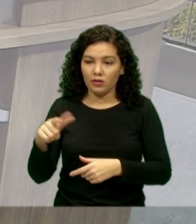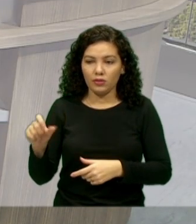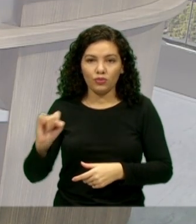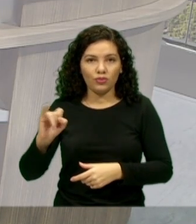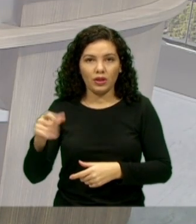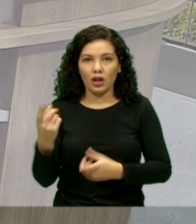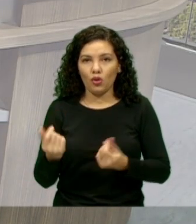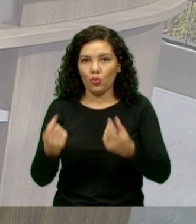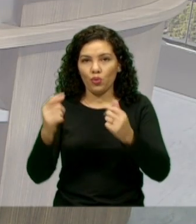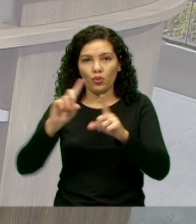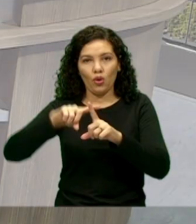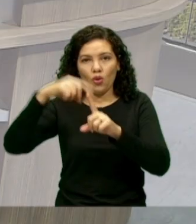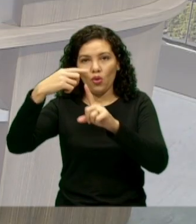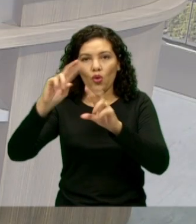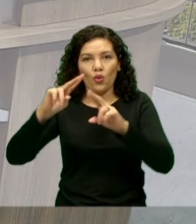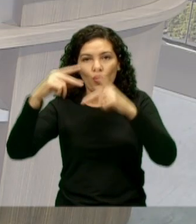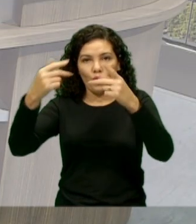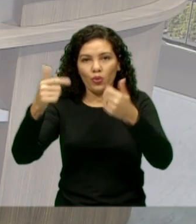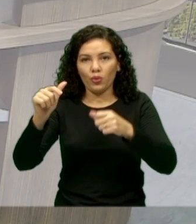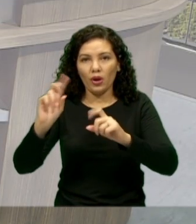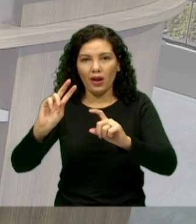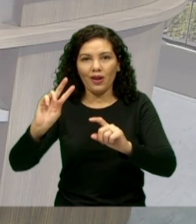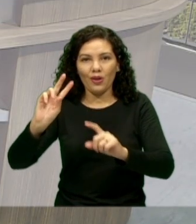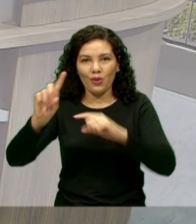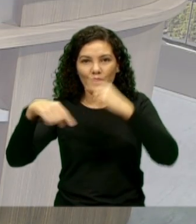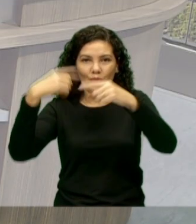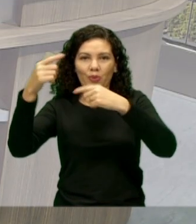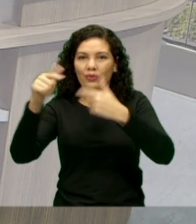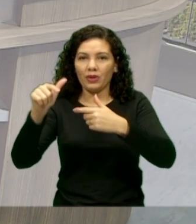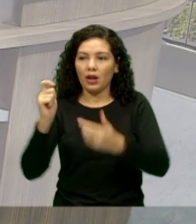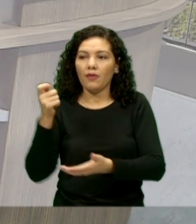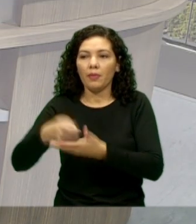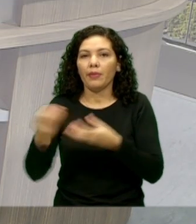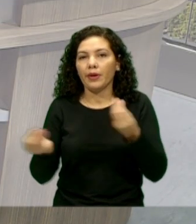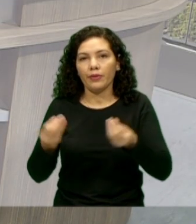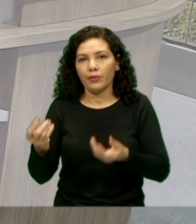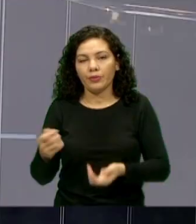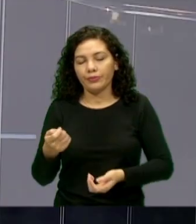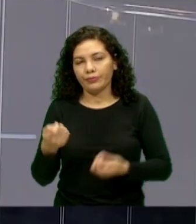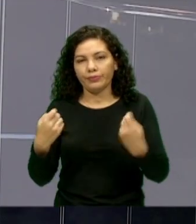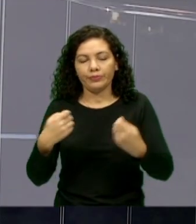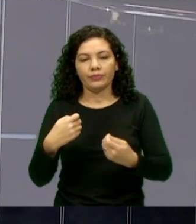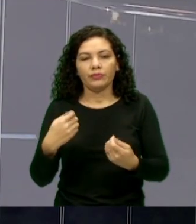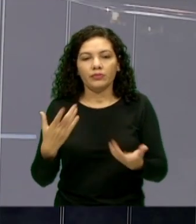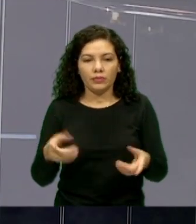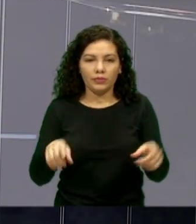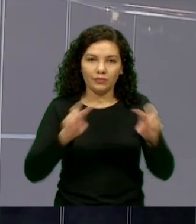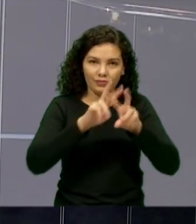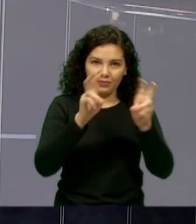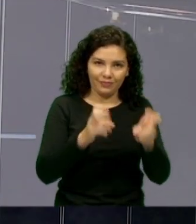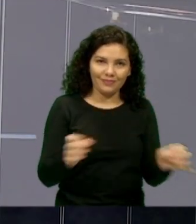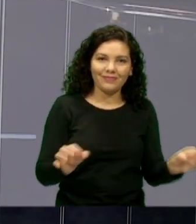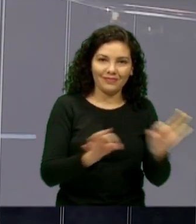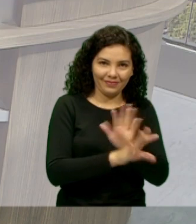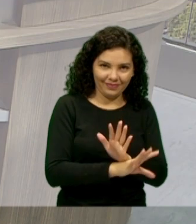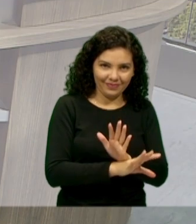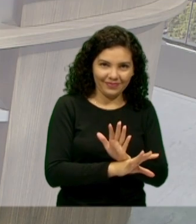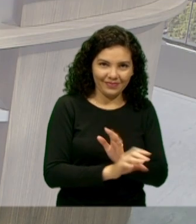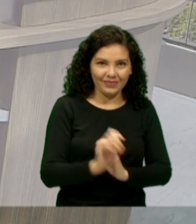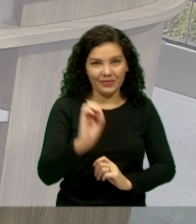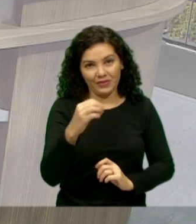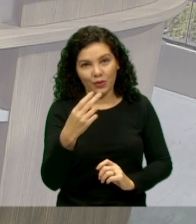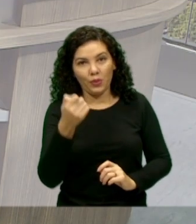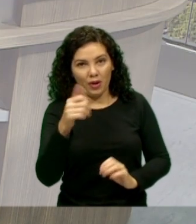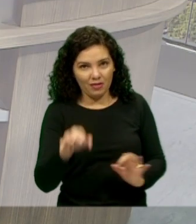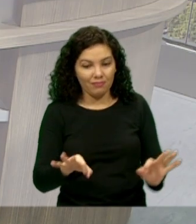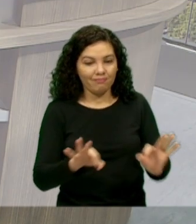né? Ela não paga para trabalhar, não é isso? Exatamente. Então, assim, esgotado esse assunto. Ou quase esgotado.